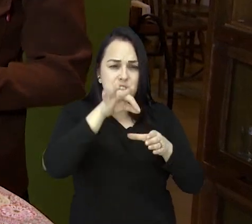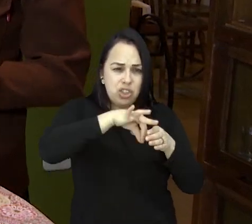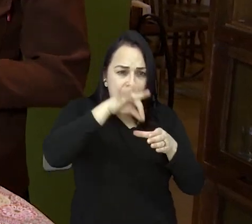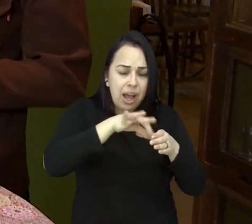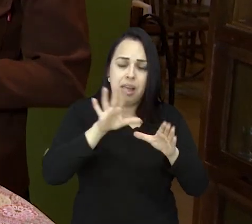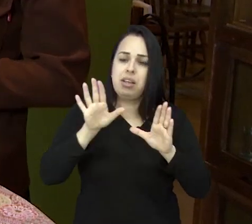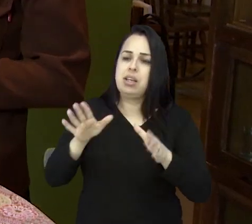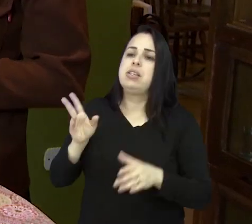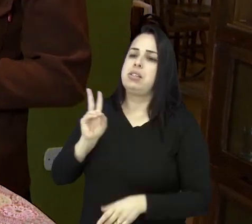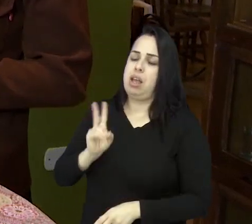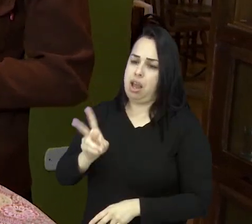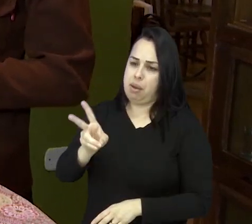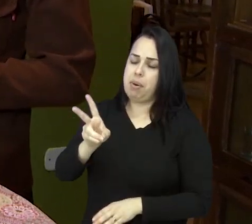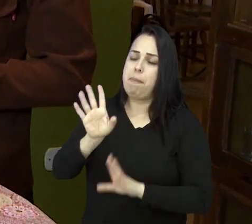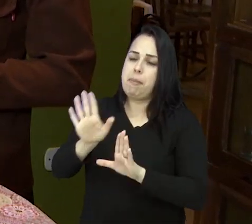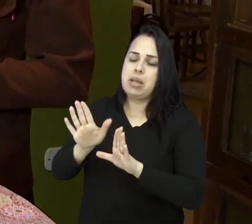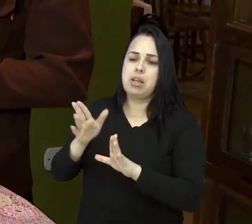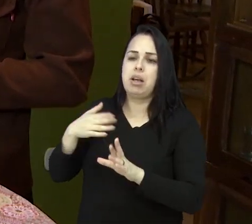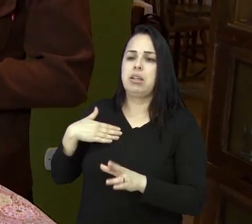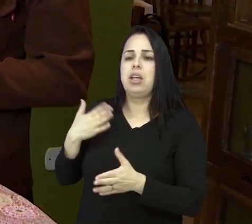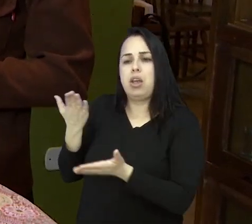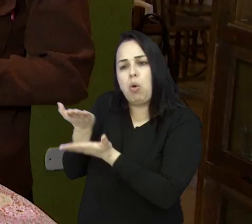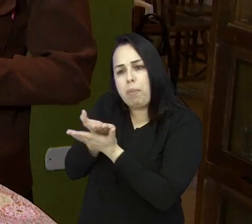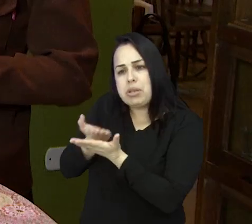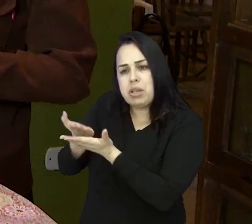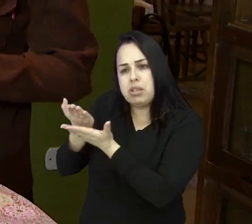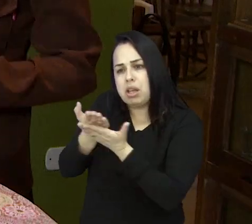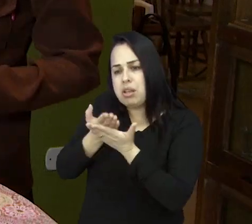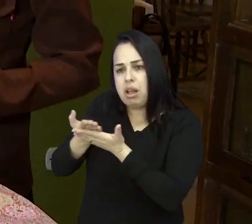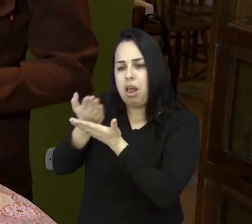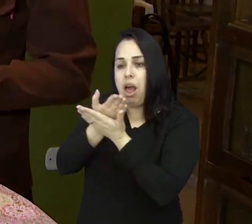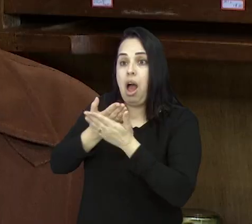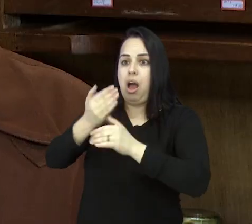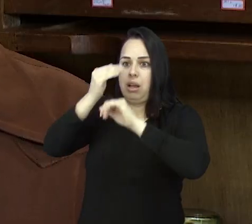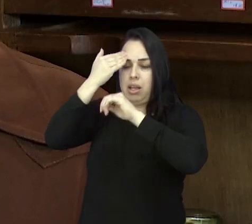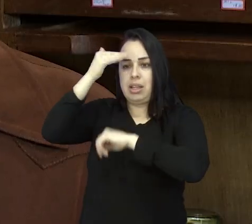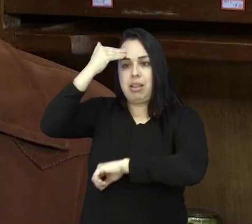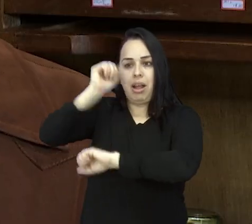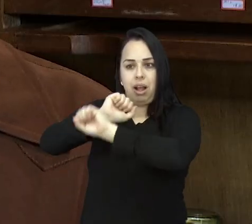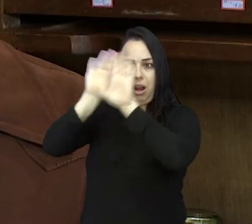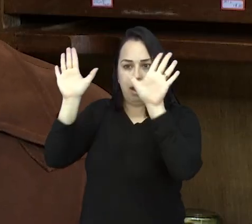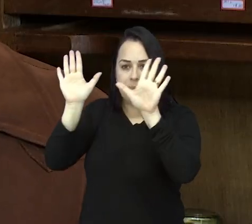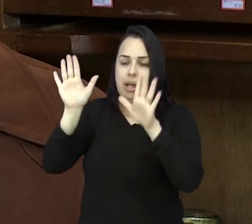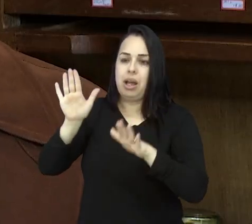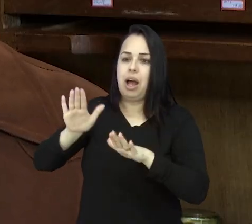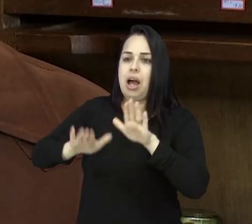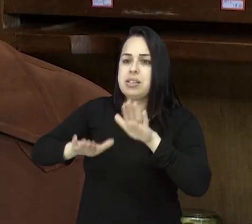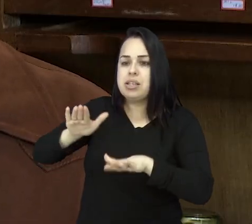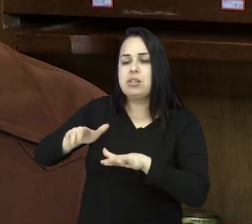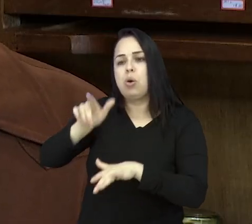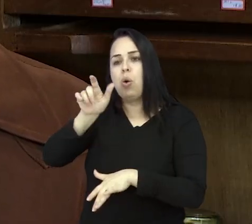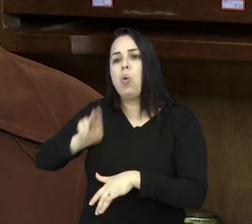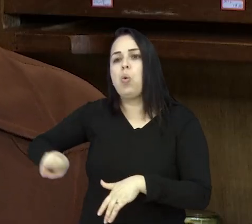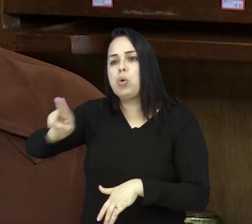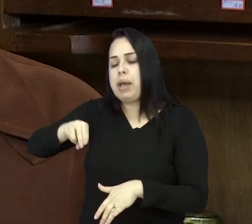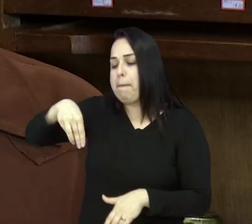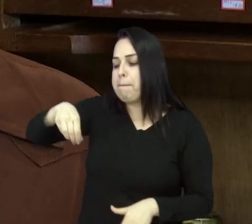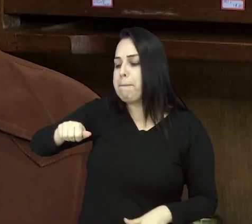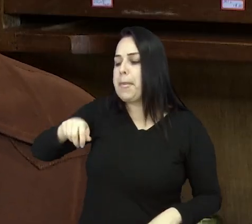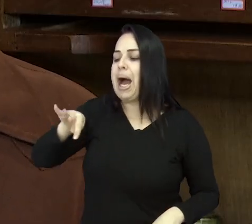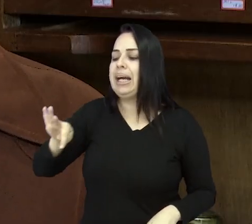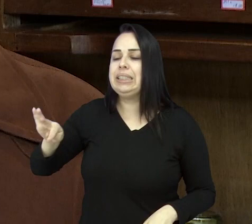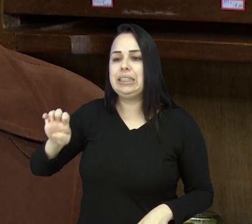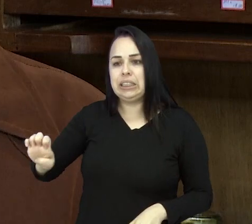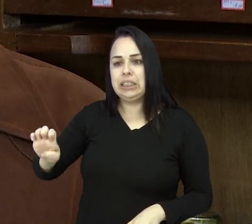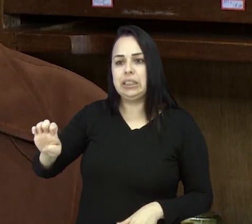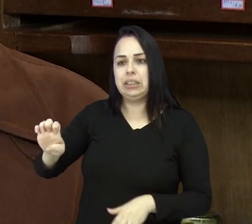sabia a diferença também, né? E aí foram os estudos que foram esclarecendo. Por exemplo, a gente tem muito consumo do mate, né? E o mate não é o